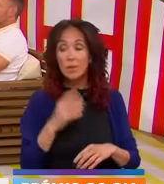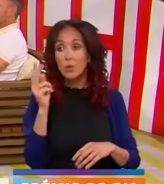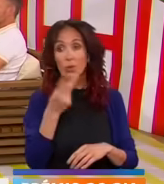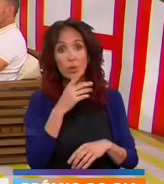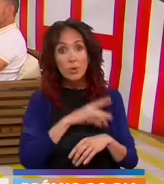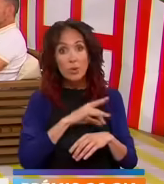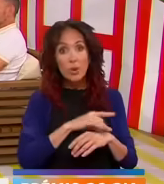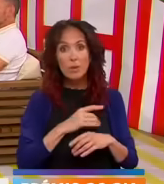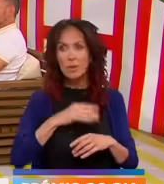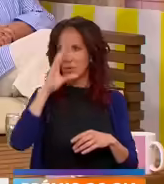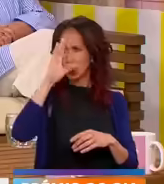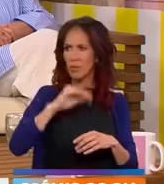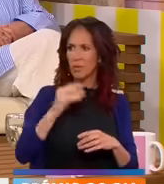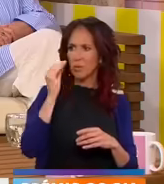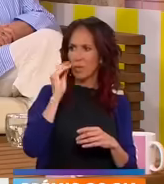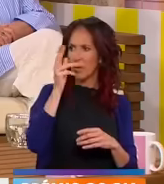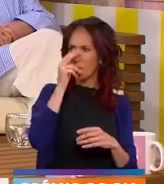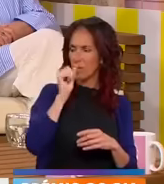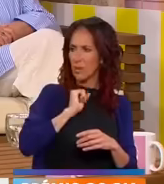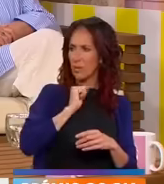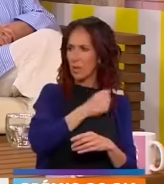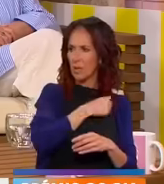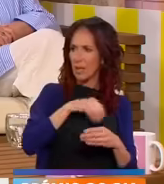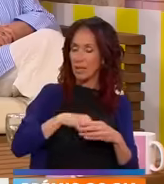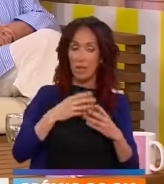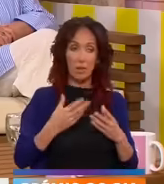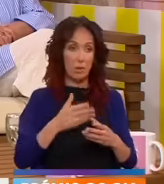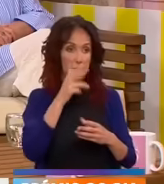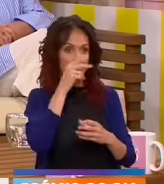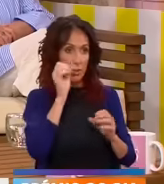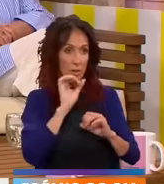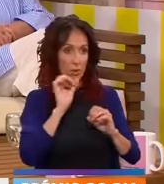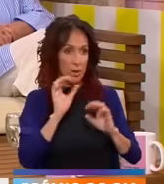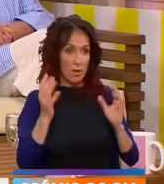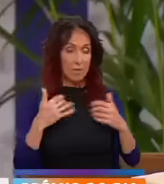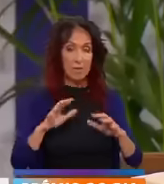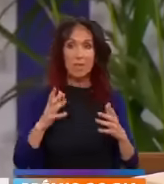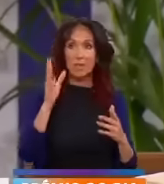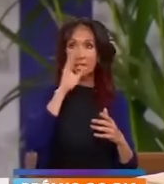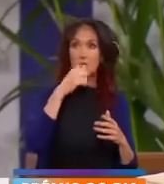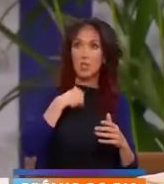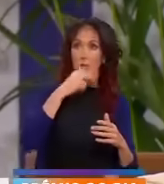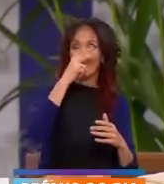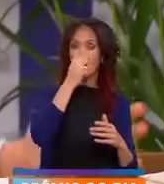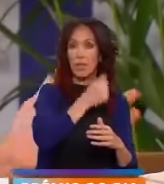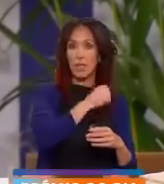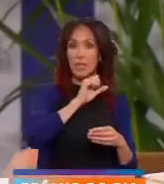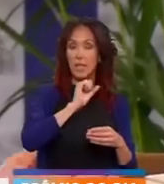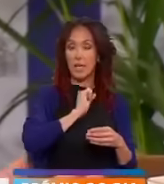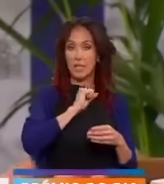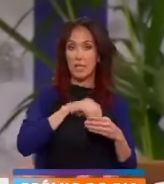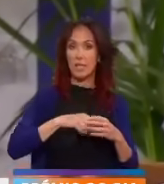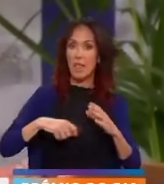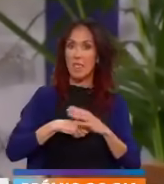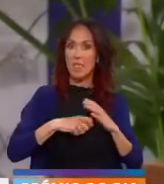muito bem, tu não sabes como é que é a minha relação em casa. Por acaso não tenho ninguém, graças a Deus. Mas imagina-me tu que tivesse alguém que me massacrasse a